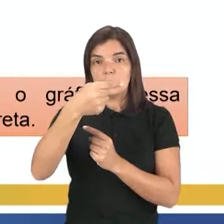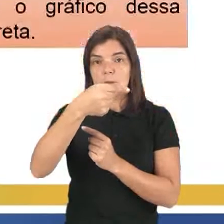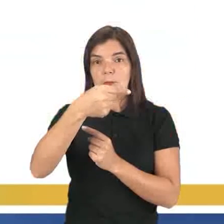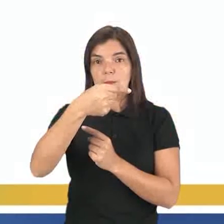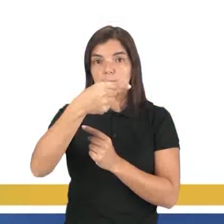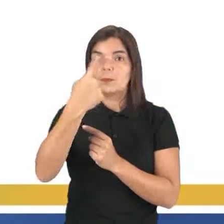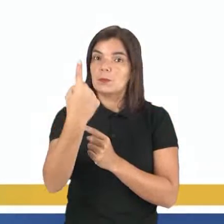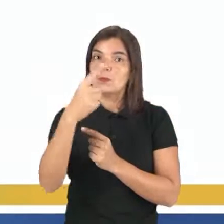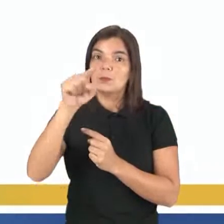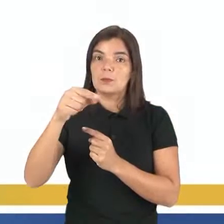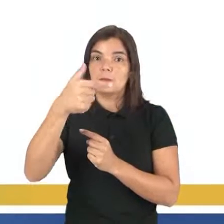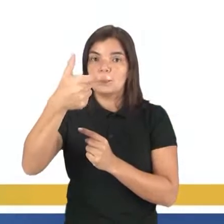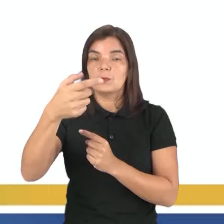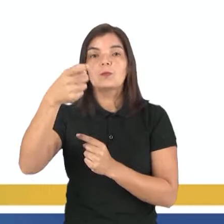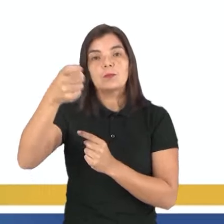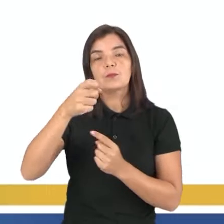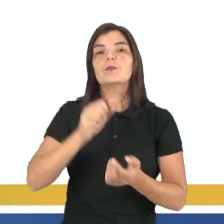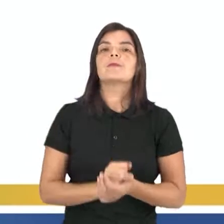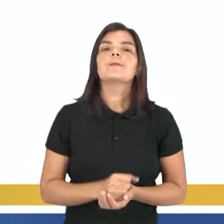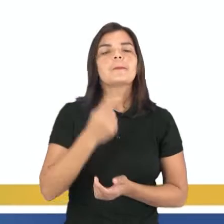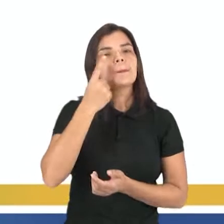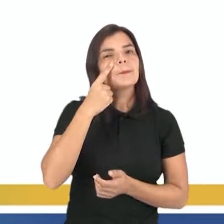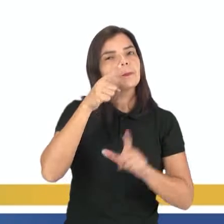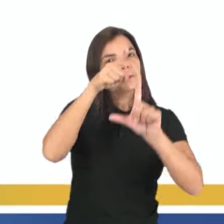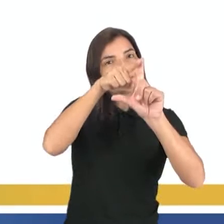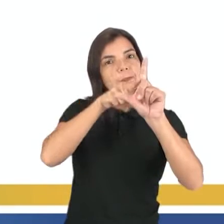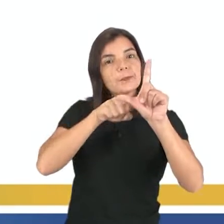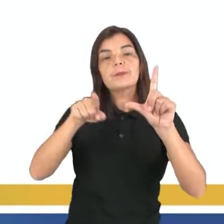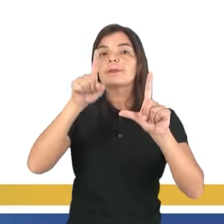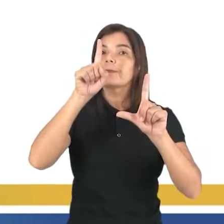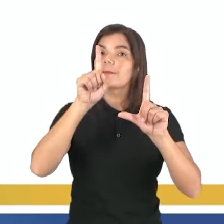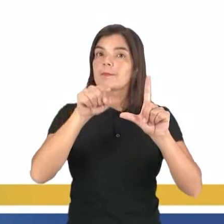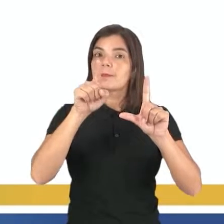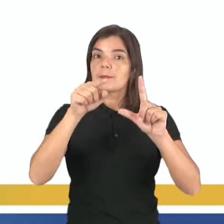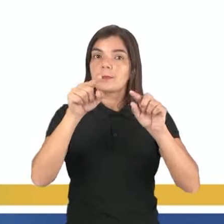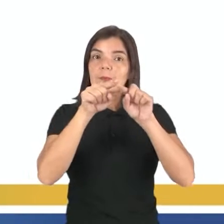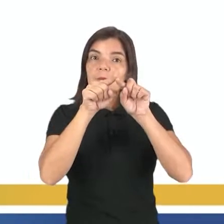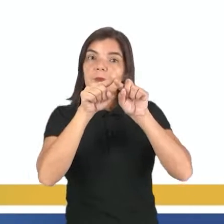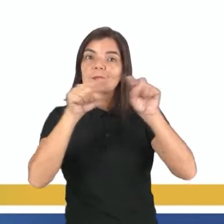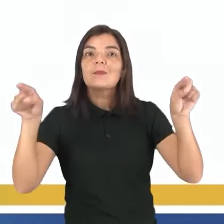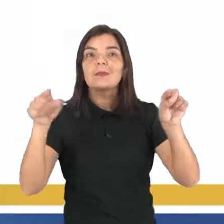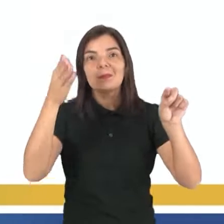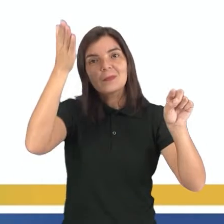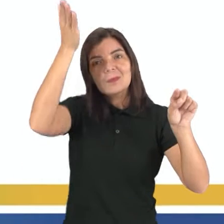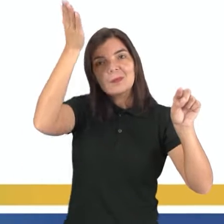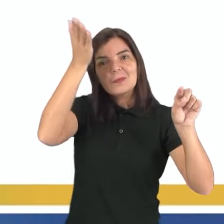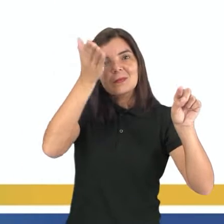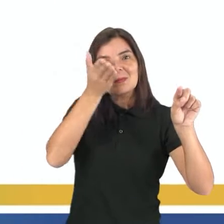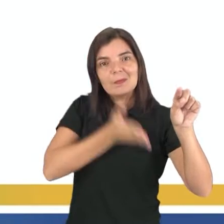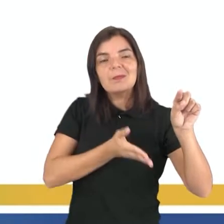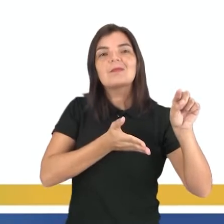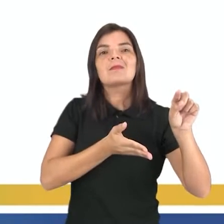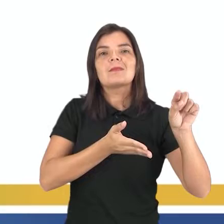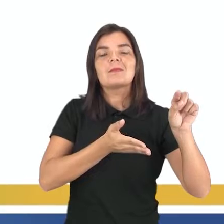1,2x. Então, observe que o gráfico dessa função é uma reta, ok, gente?